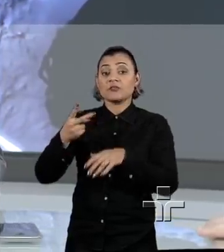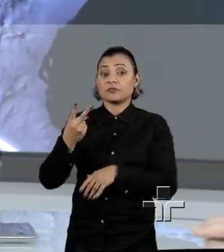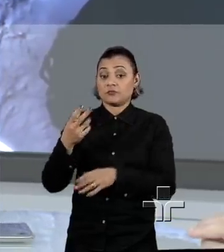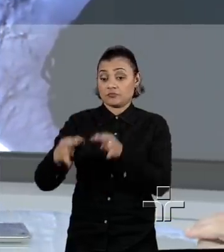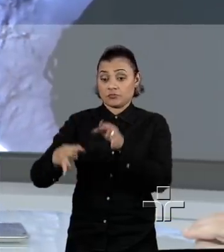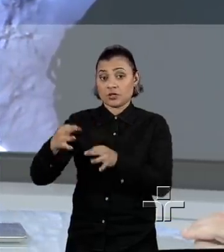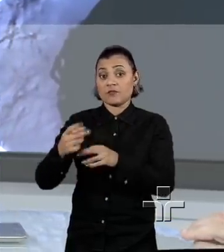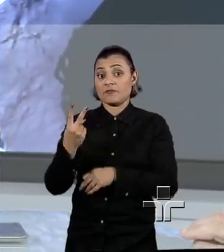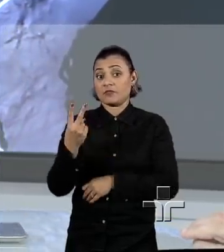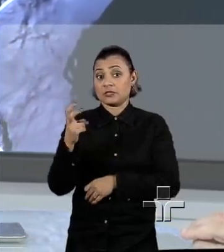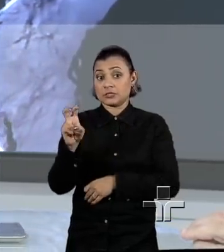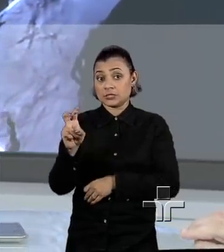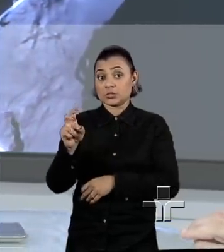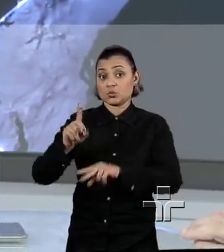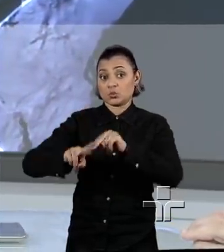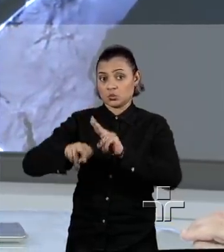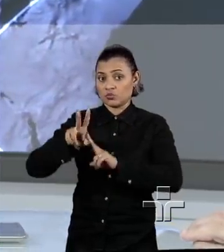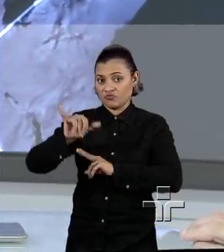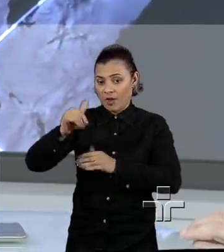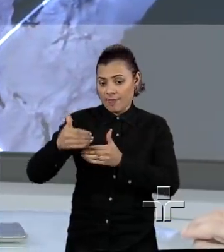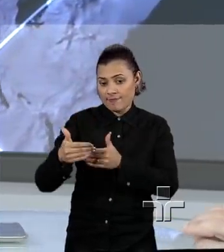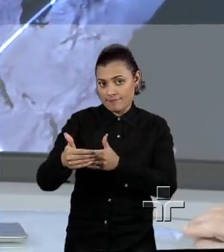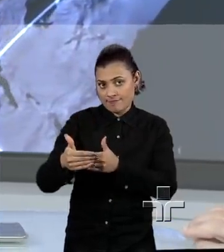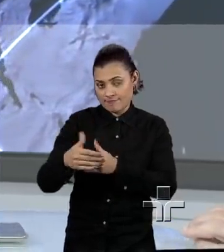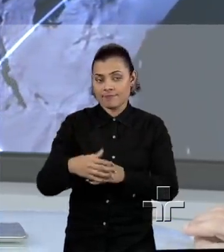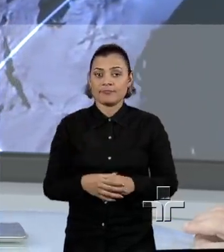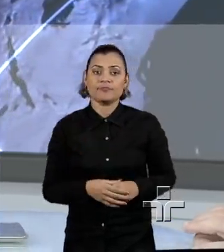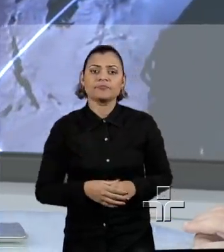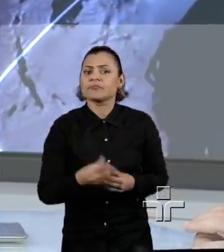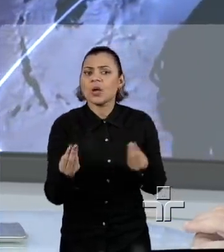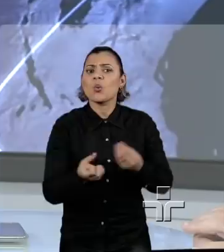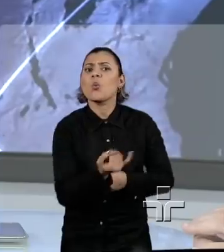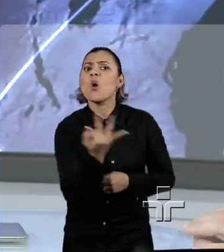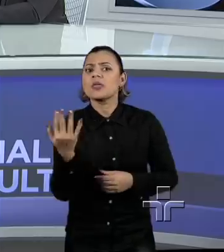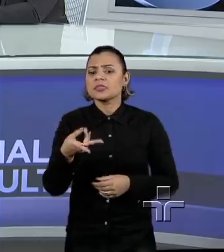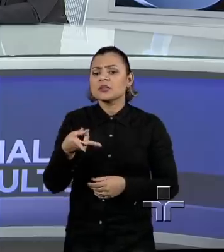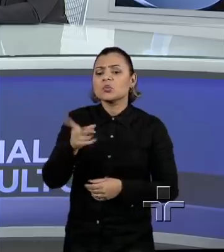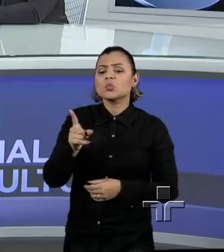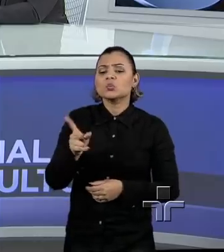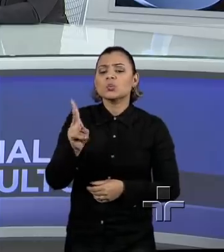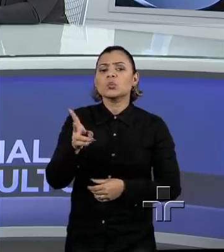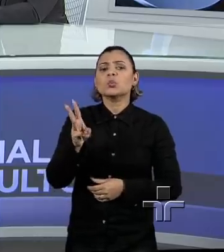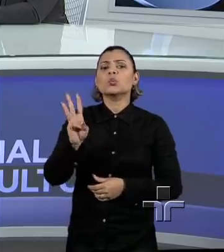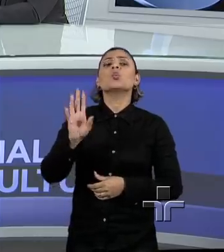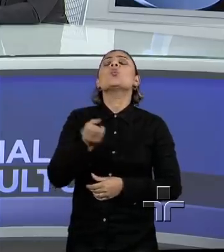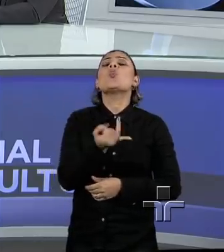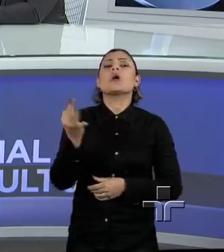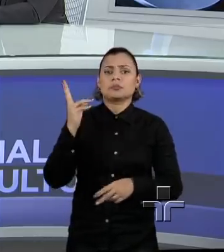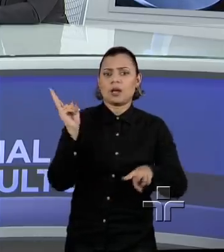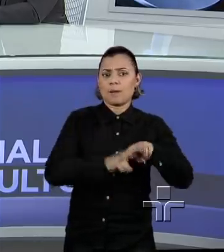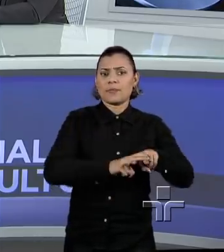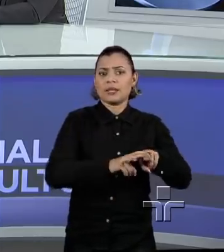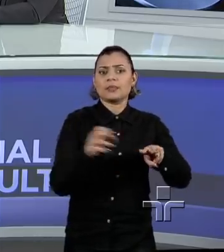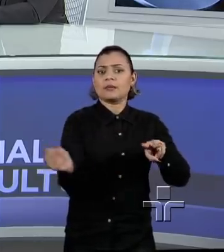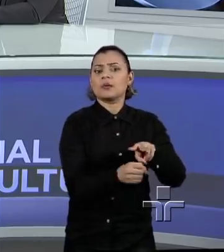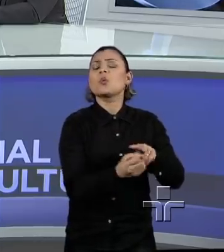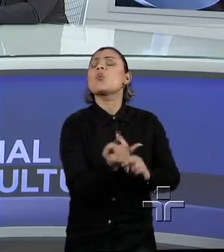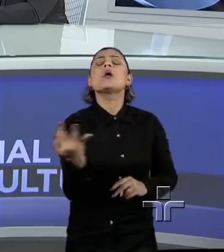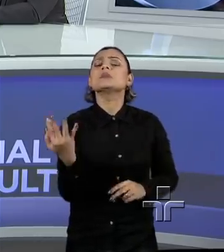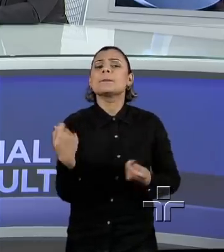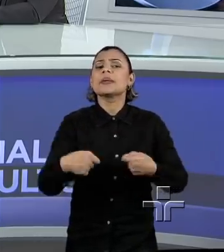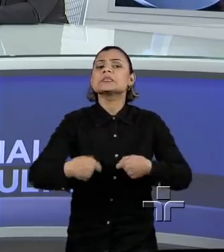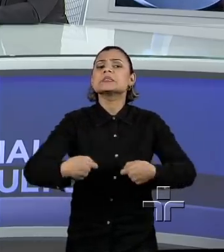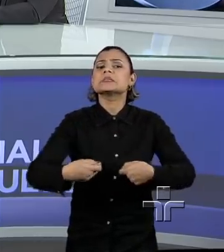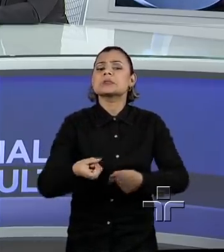A pergunta que eu faço é o seguinte: quantas instâncias são necessárias para condenar uma pessoa? Hoje a segunda instância não, digo, quantas